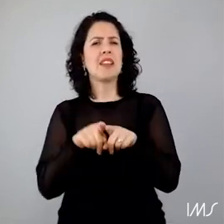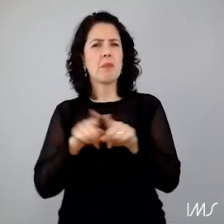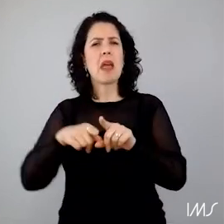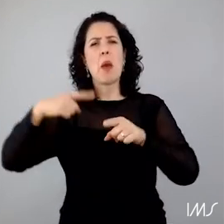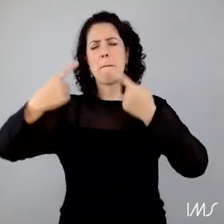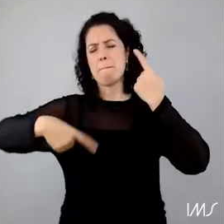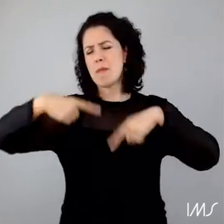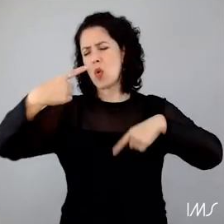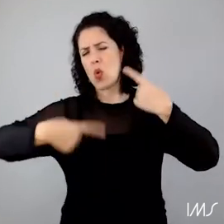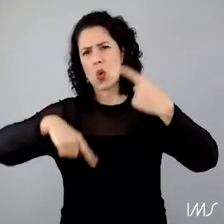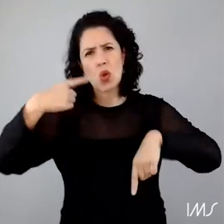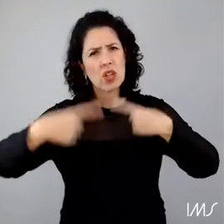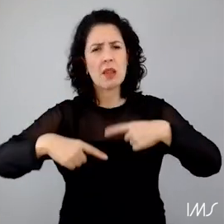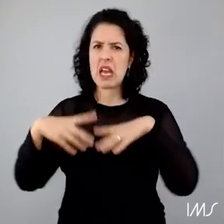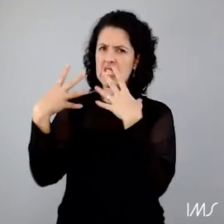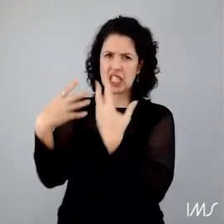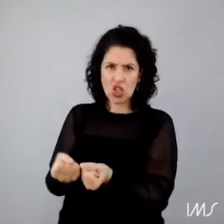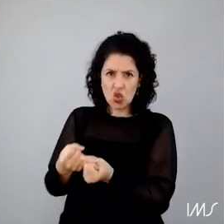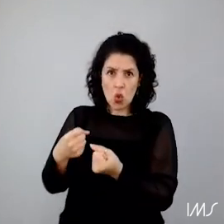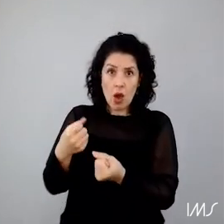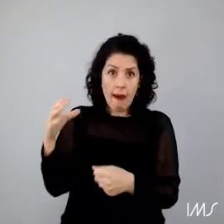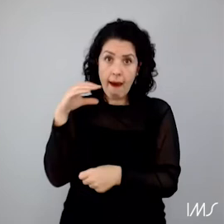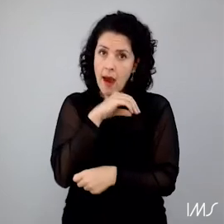décadas, não é, para que fosse assimilado pela